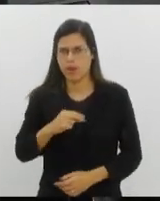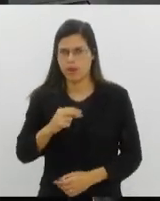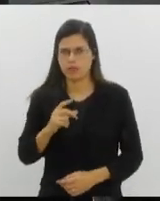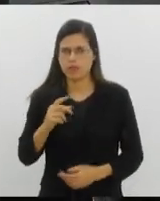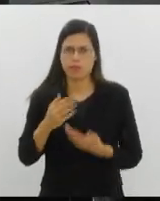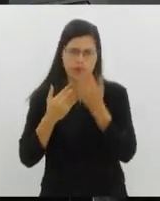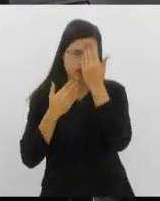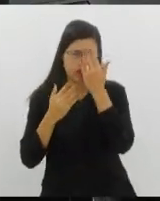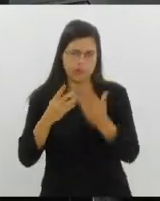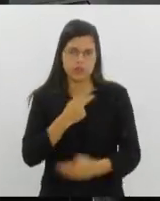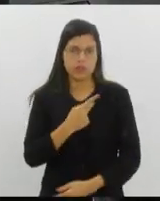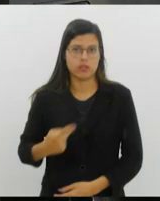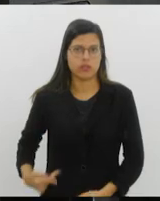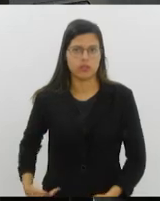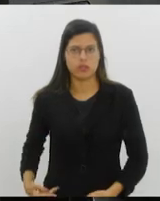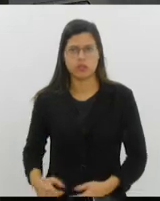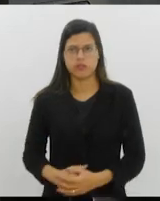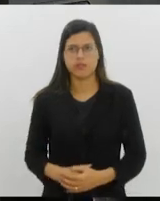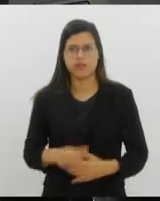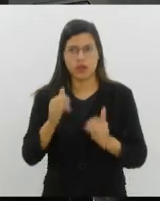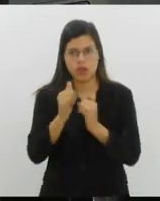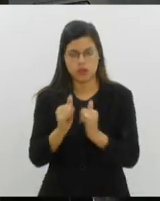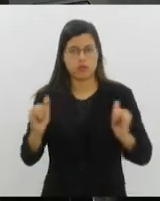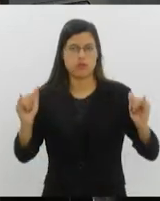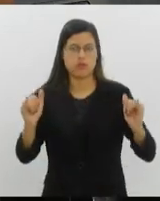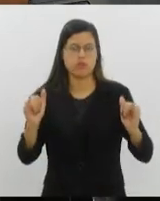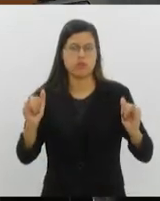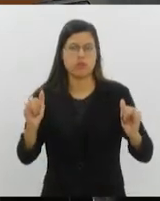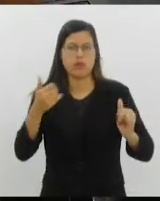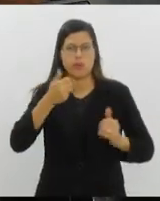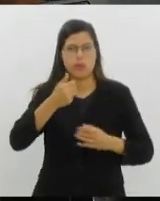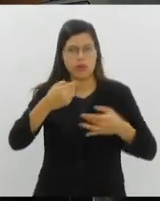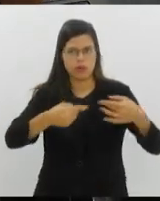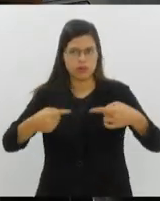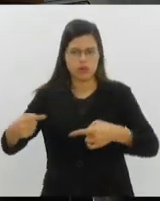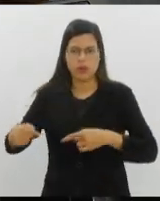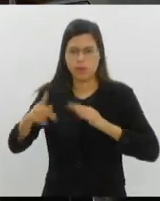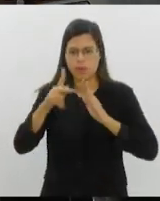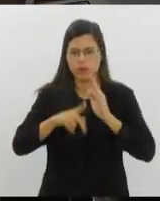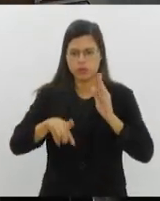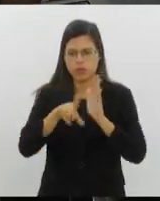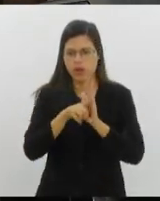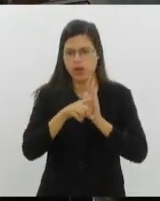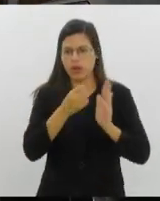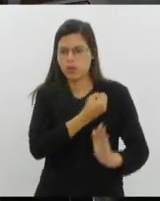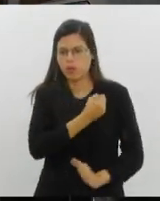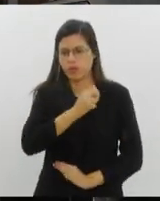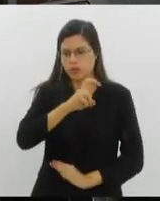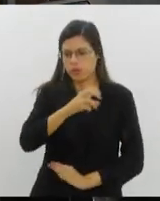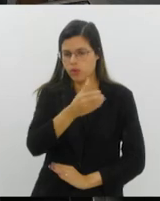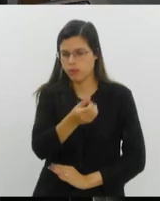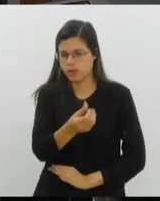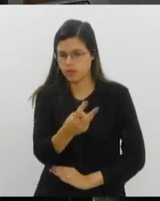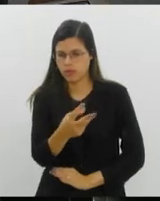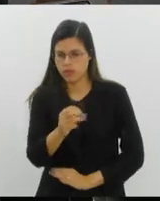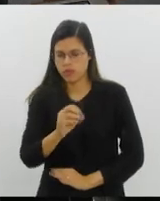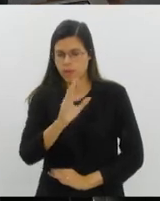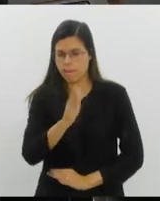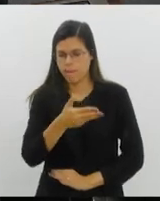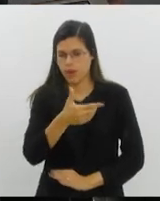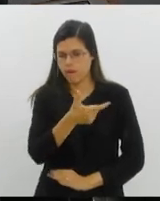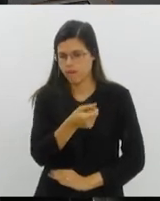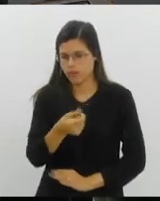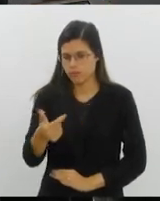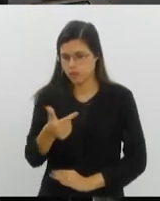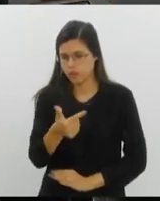Obrigado, deputado. Anuncio, em primeira discussão, projeto de lei número 5.630, de